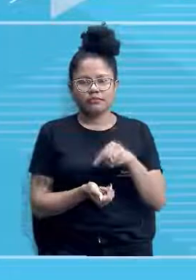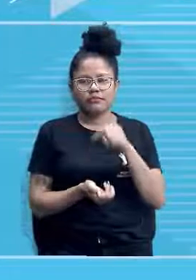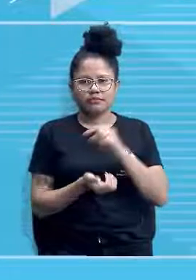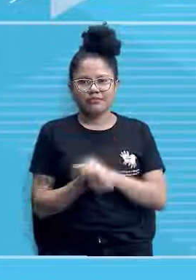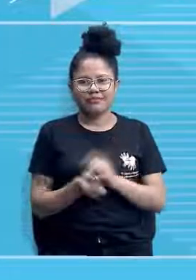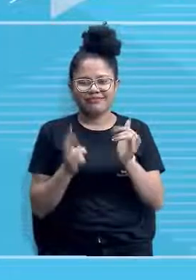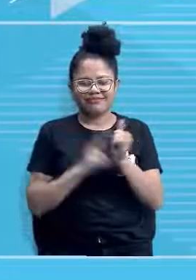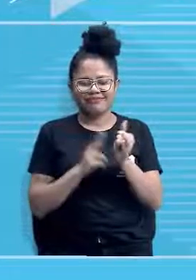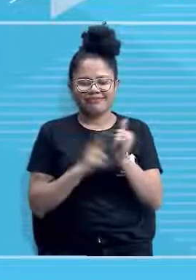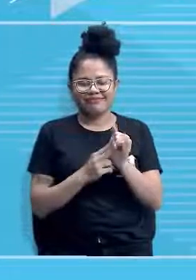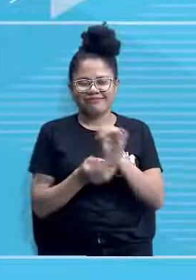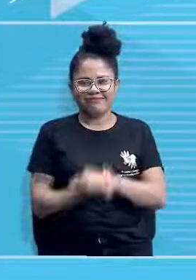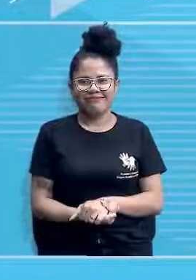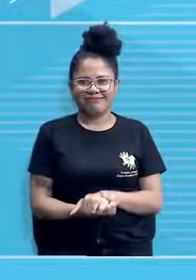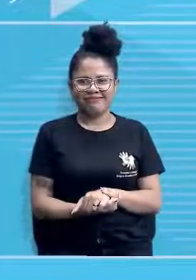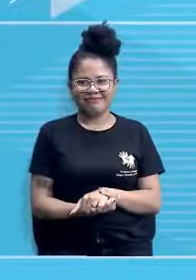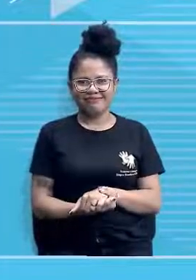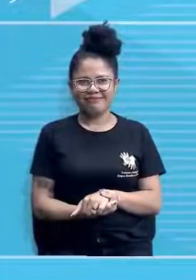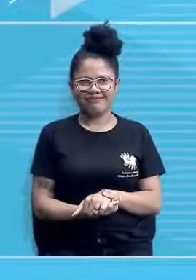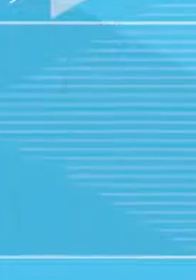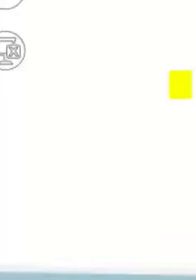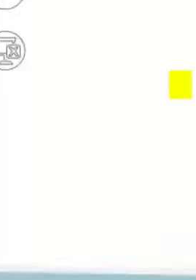2 - 11